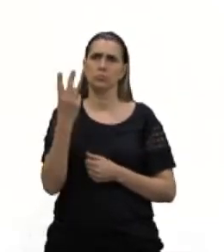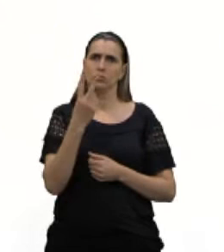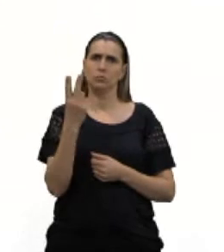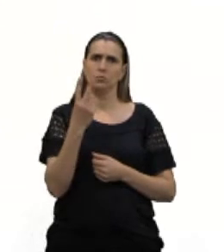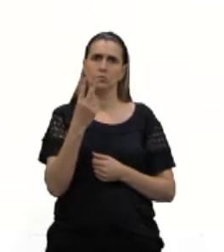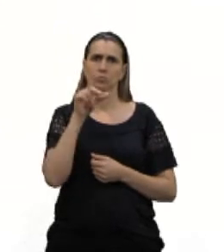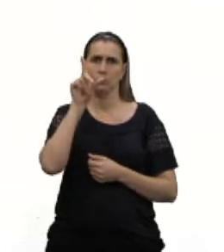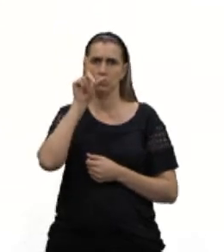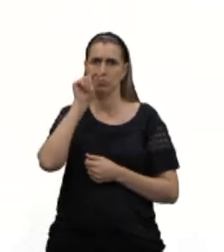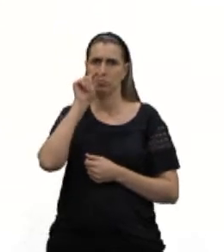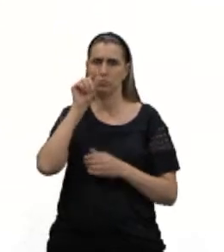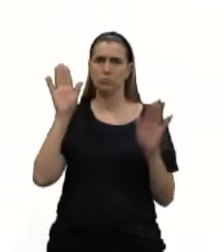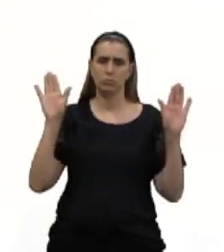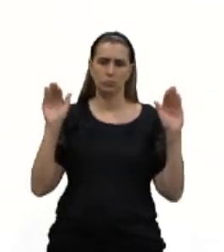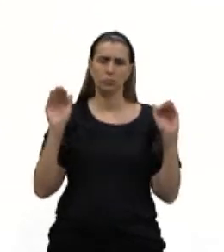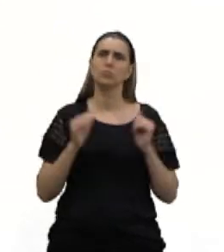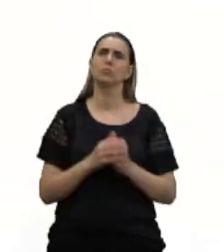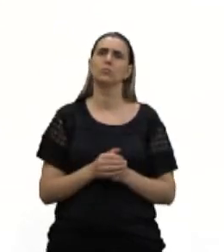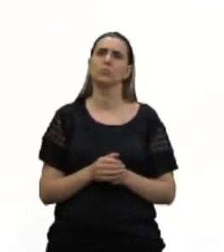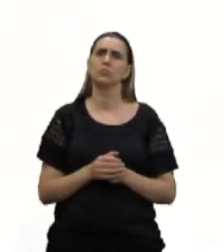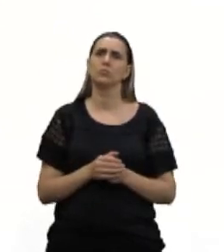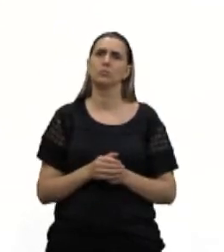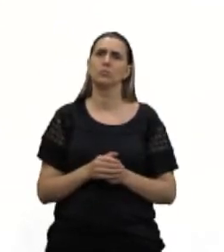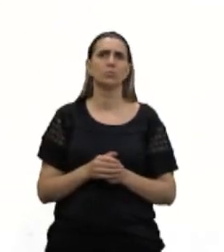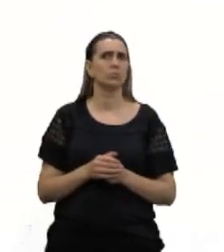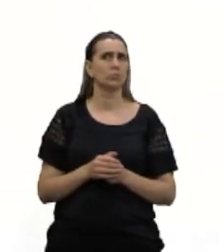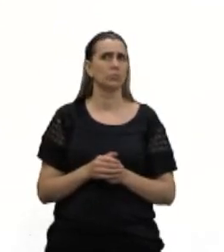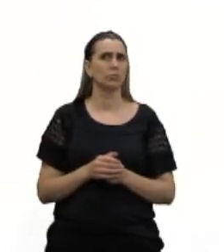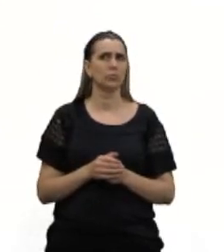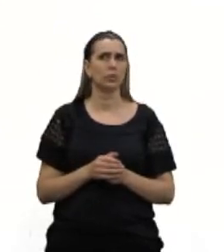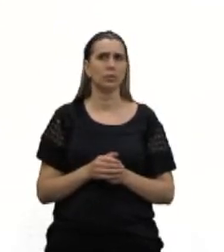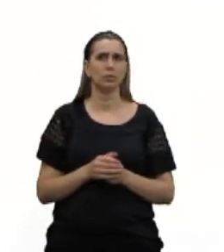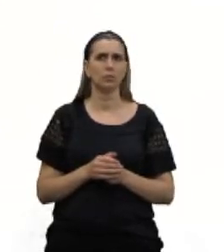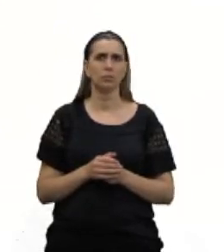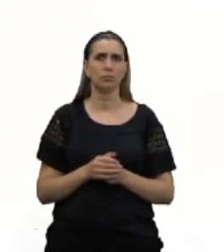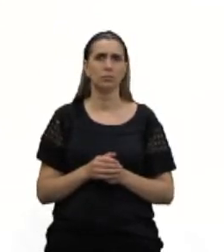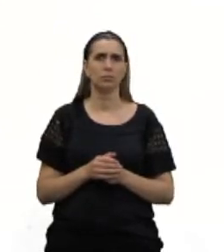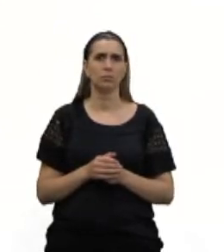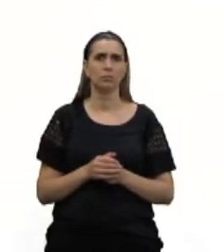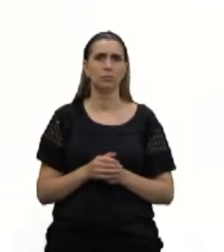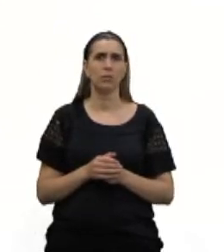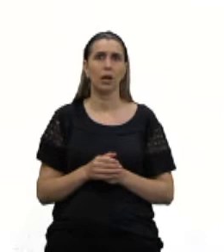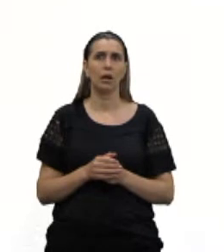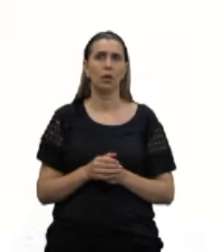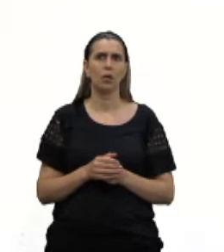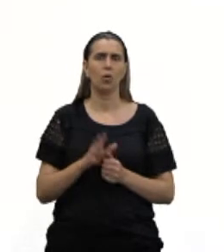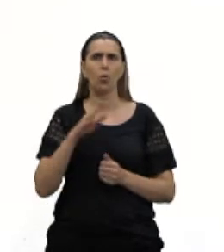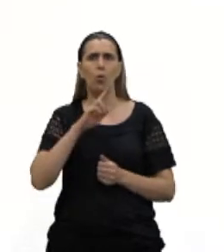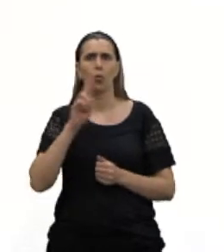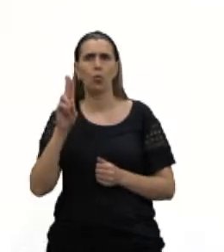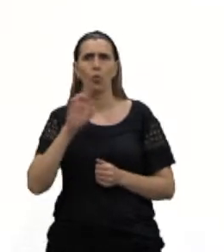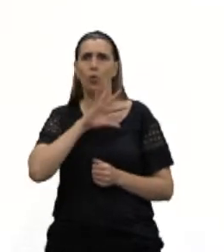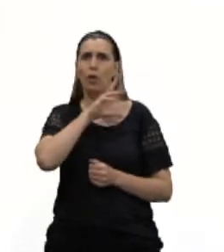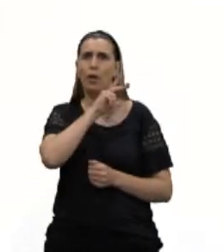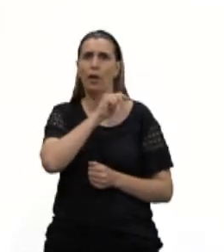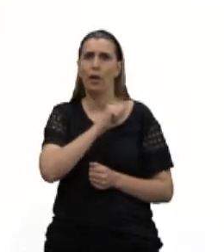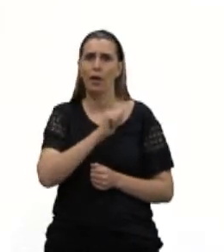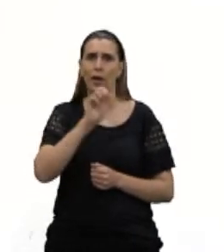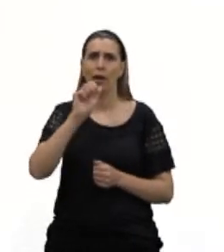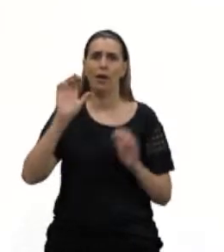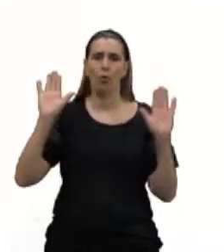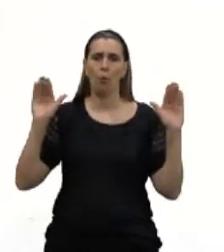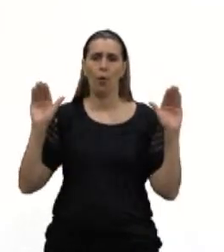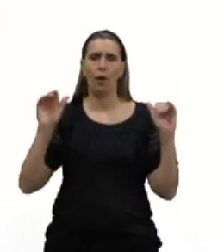dois são gansos, né? Não é? Como é que é o nome desse bichinho? Acho que é uma ave. É uma ave.